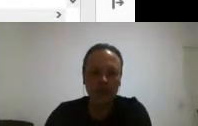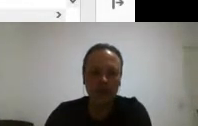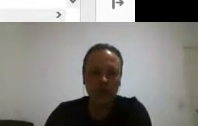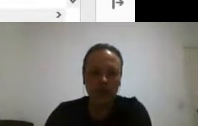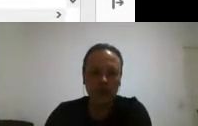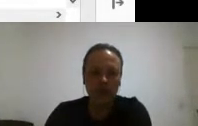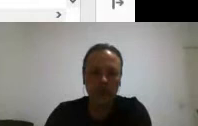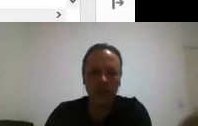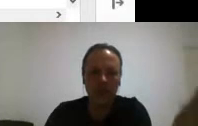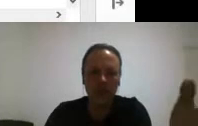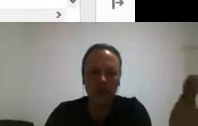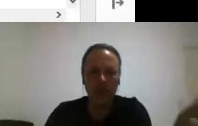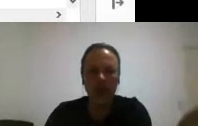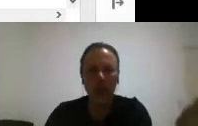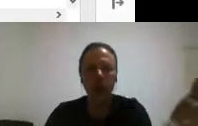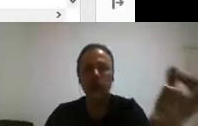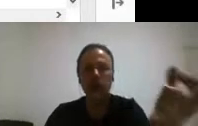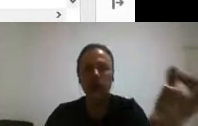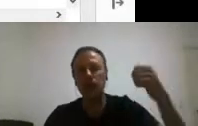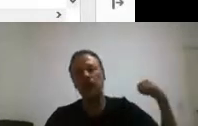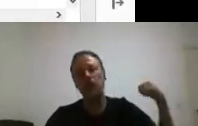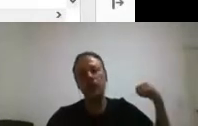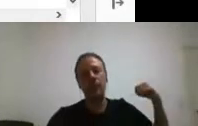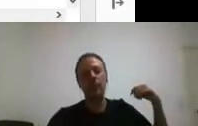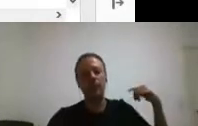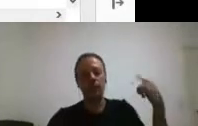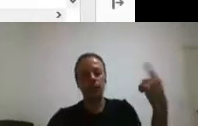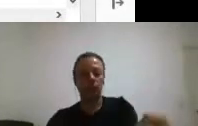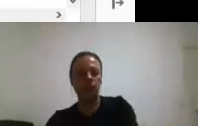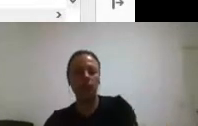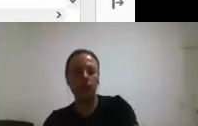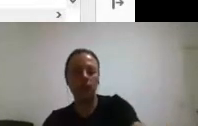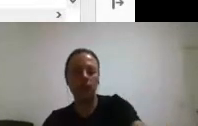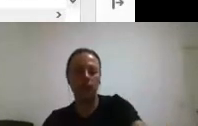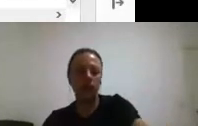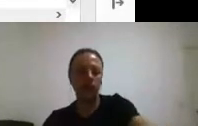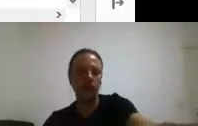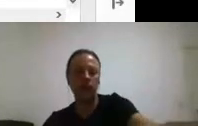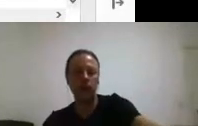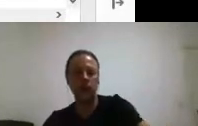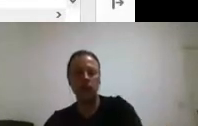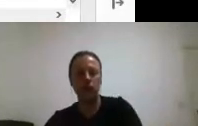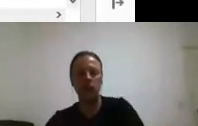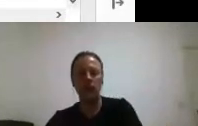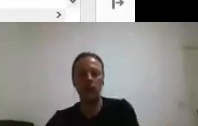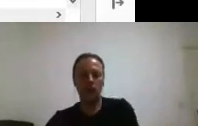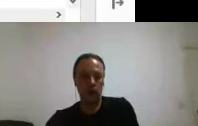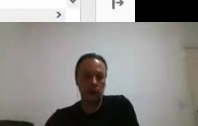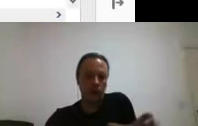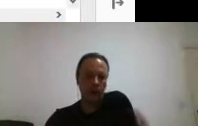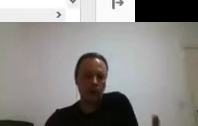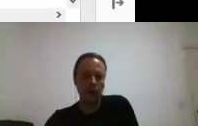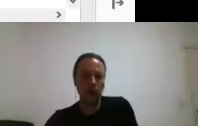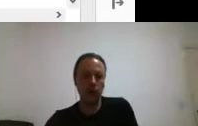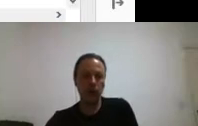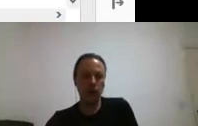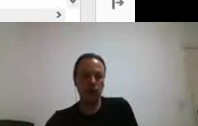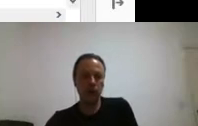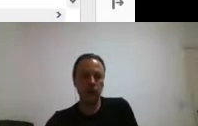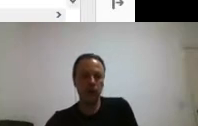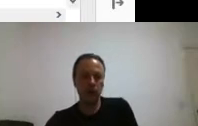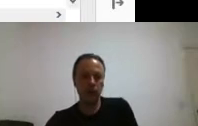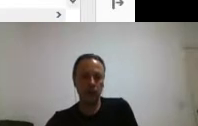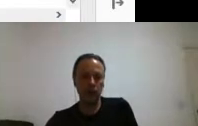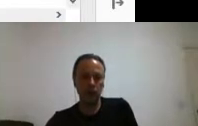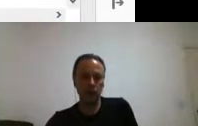prática. Ó. Tá? Então, aqui é legal isso, depois que você fez lá na prática, você observa que fica fácil para você fixar um pouco mais